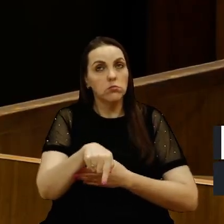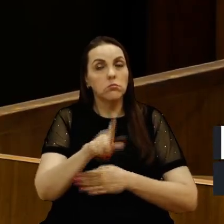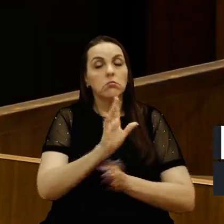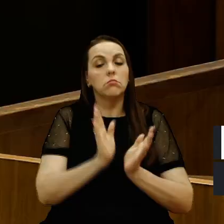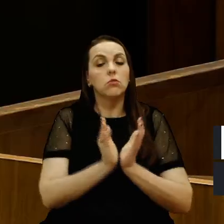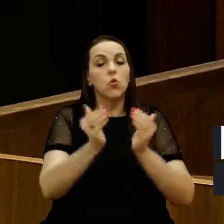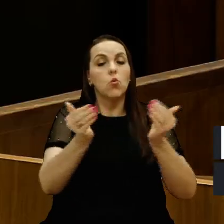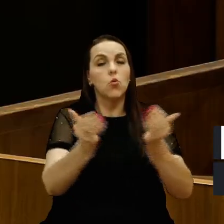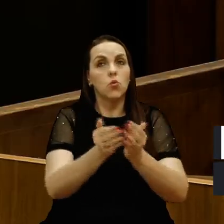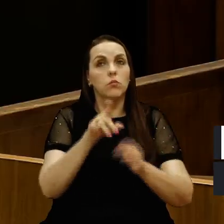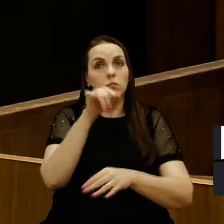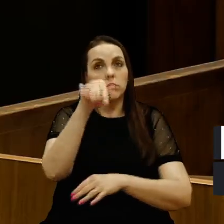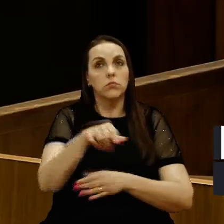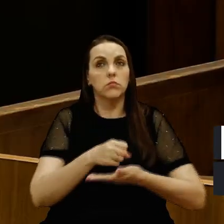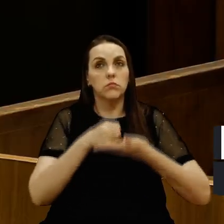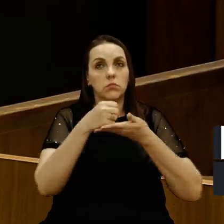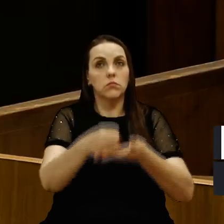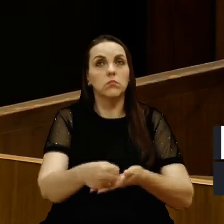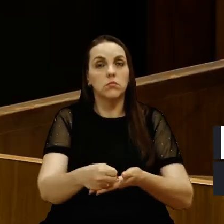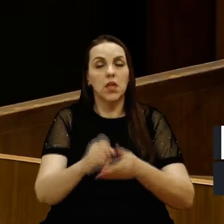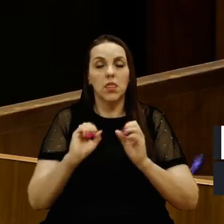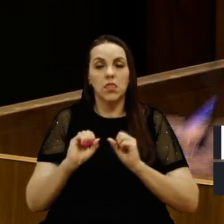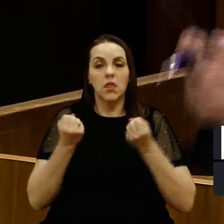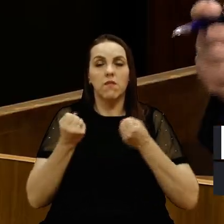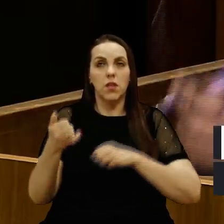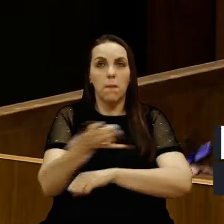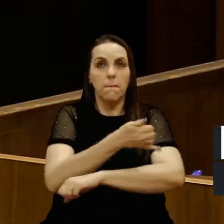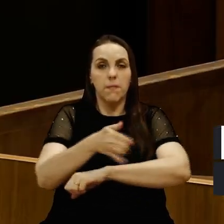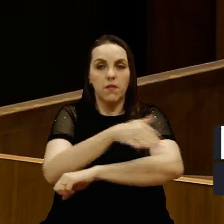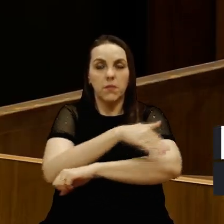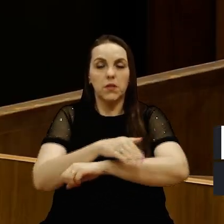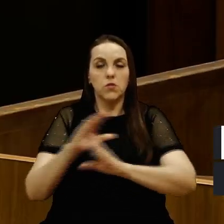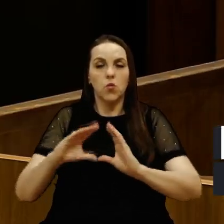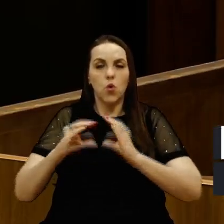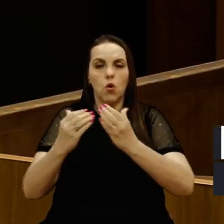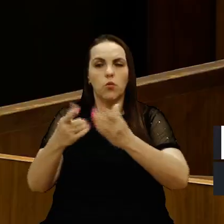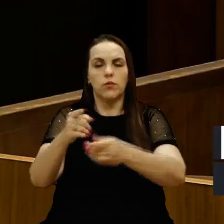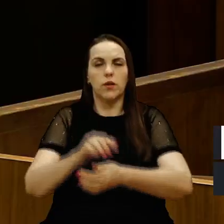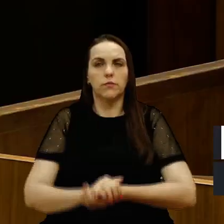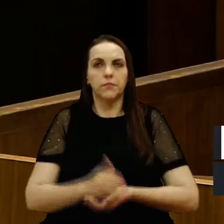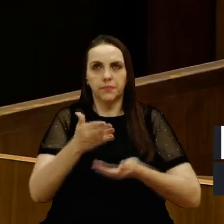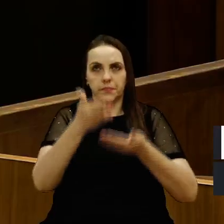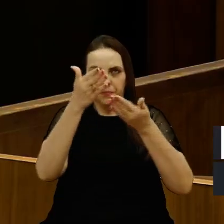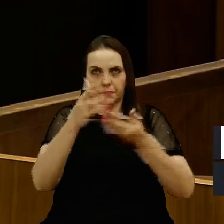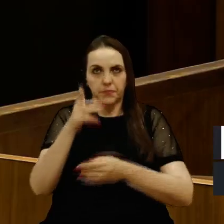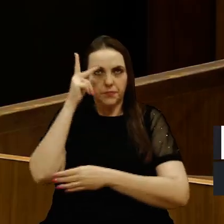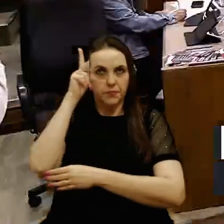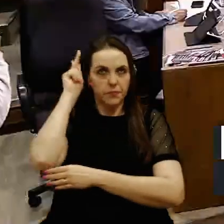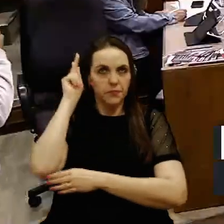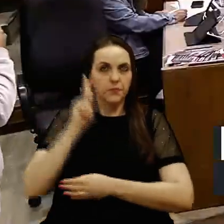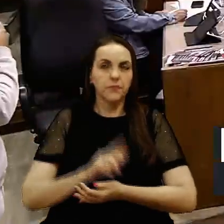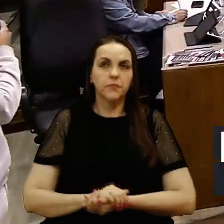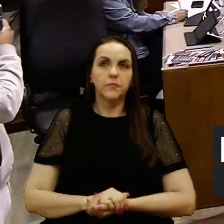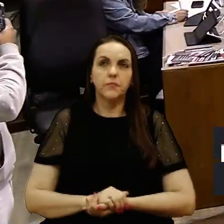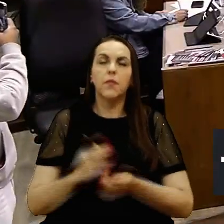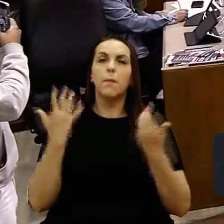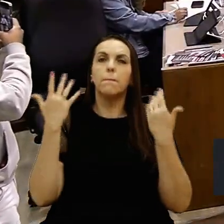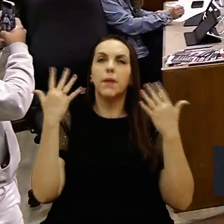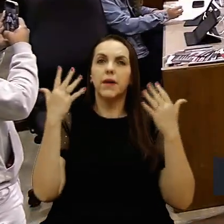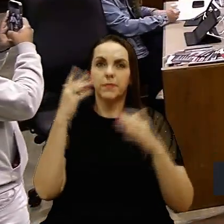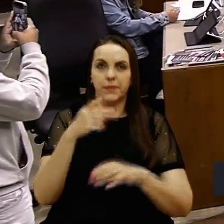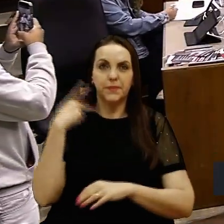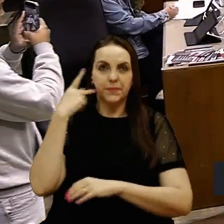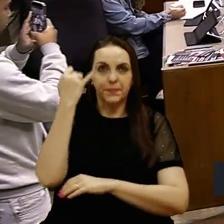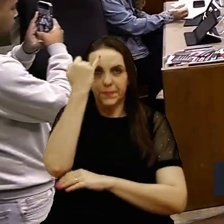frente parlamentar em defesa das pavimentações comunitárias. Seu à parte, nobre colega Iago. Parabéns, vereador